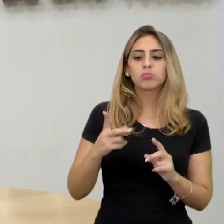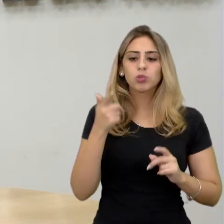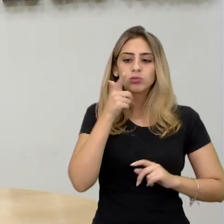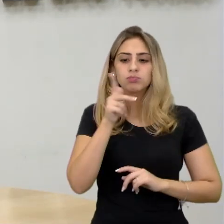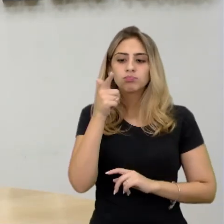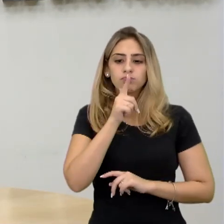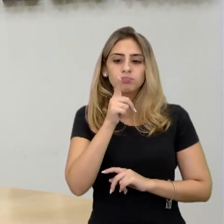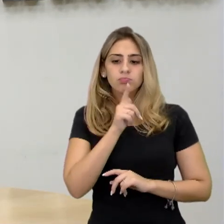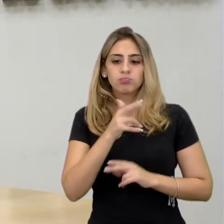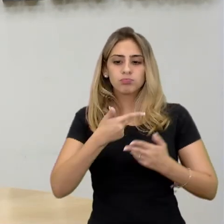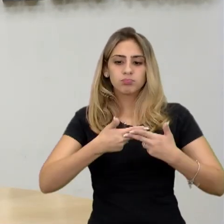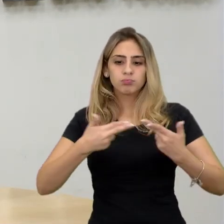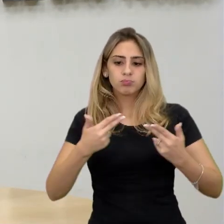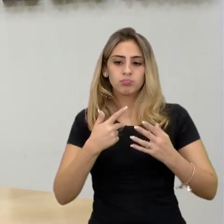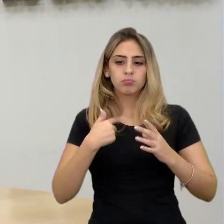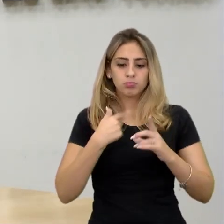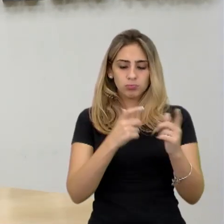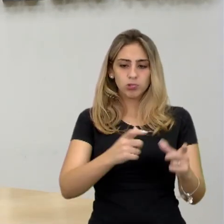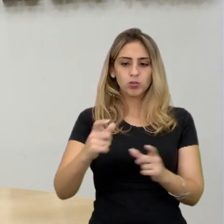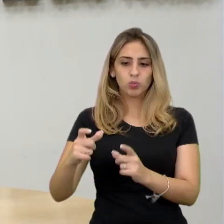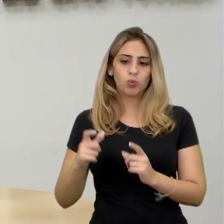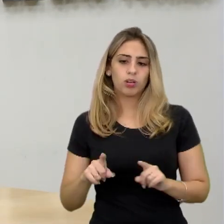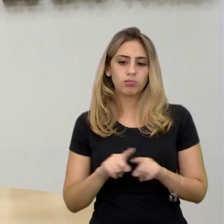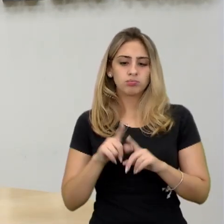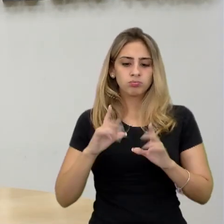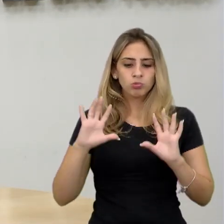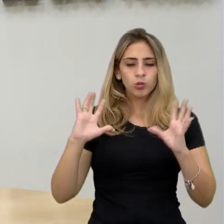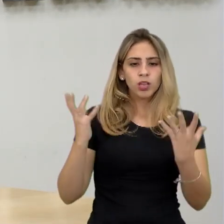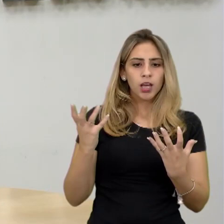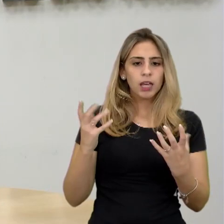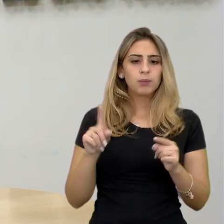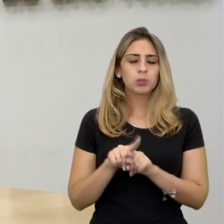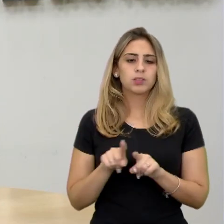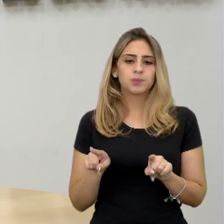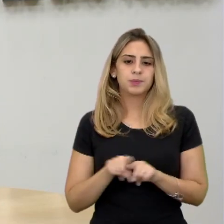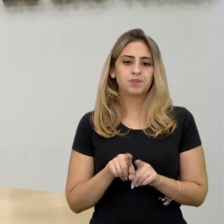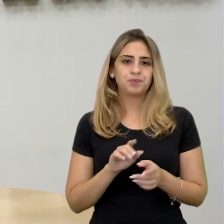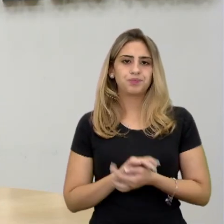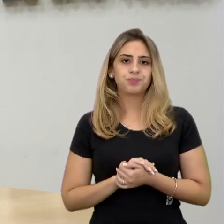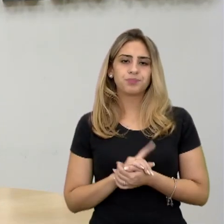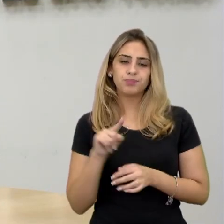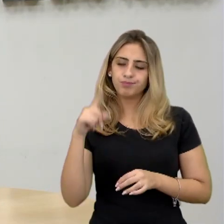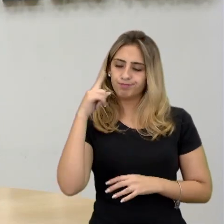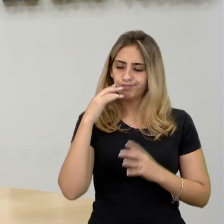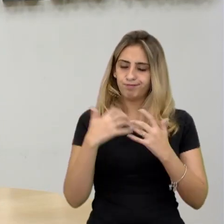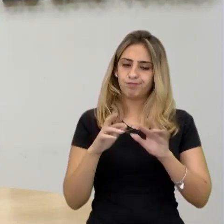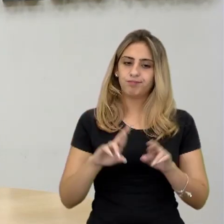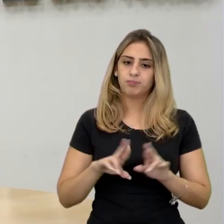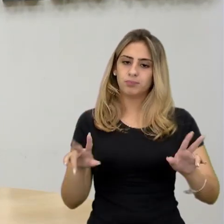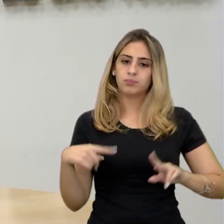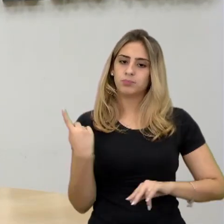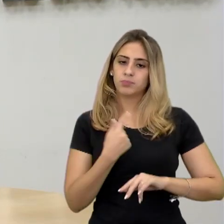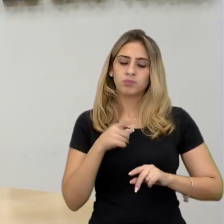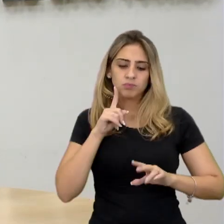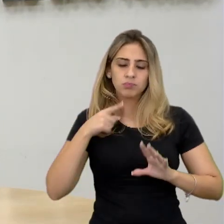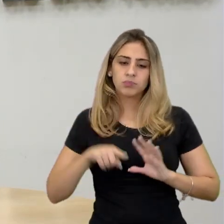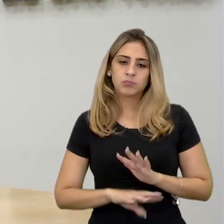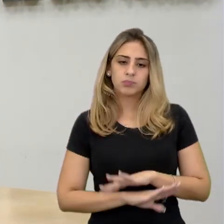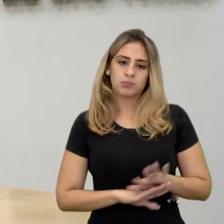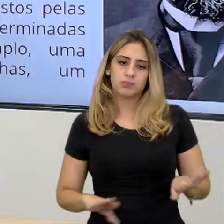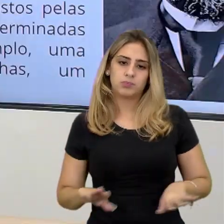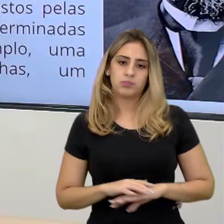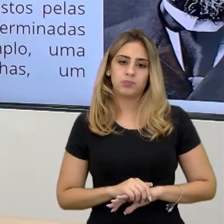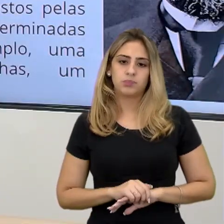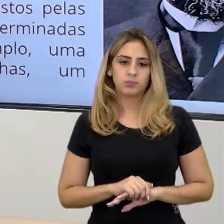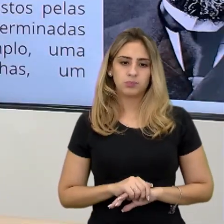vencer as adversidades aí do clima, né, do tempo, né, e é um pensamento oposto. Mas a gente não vai se aprofundar mais. A